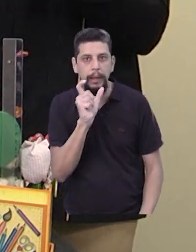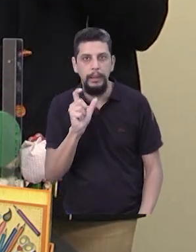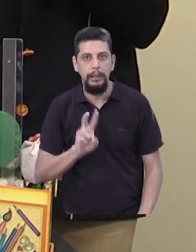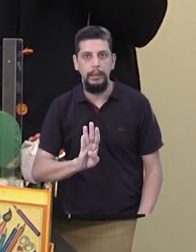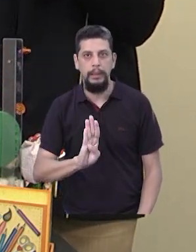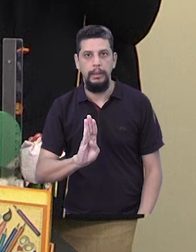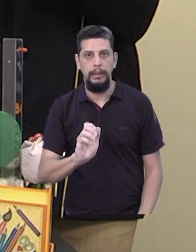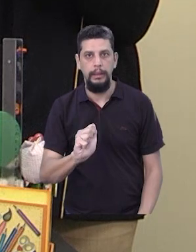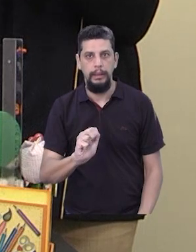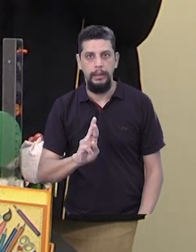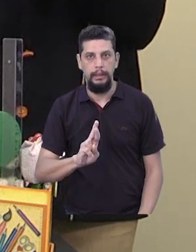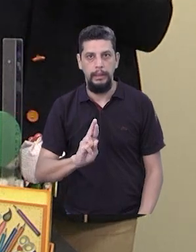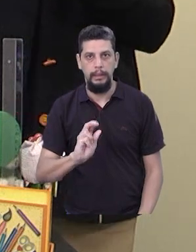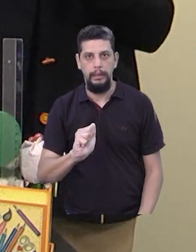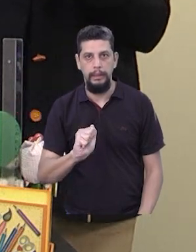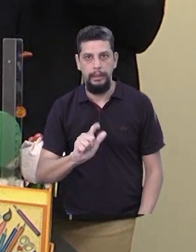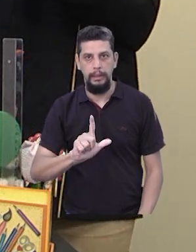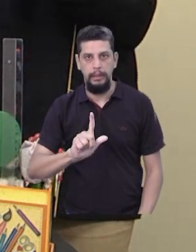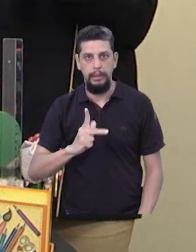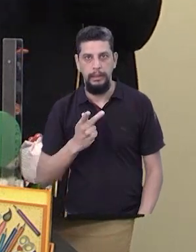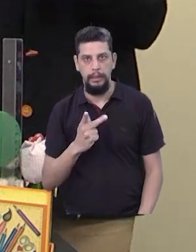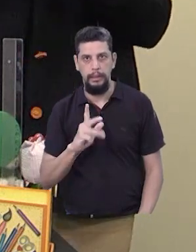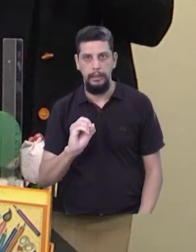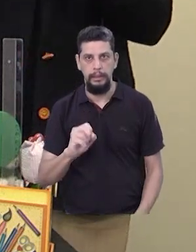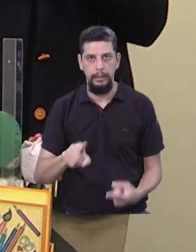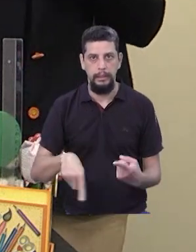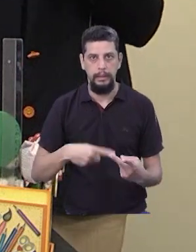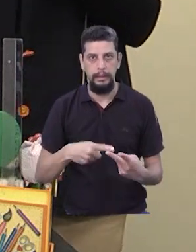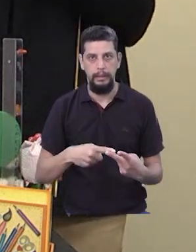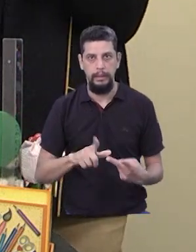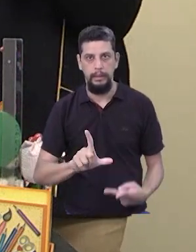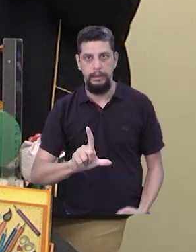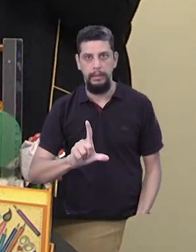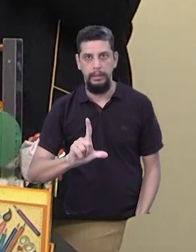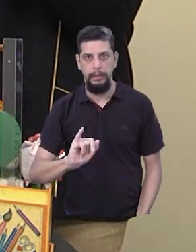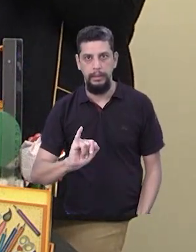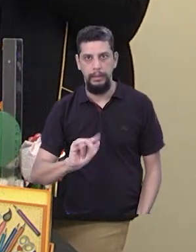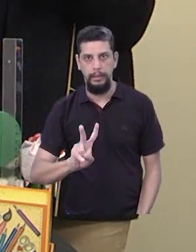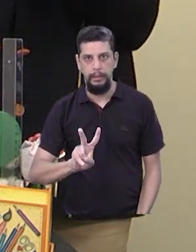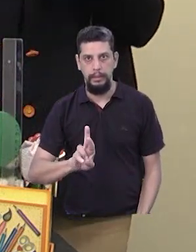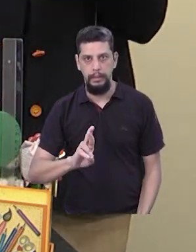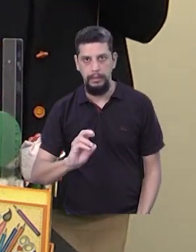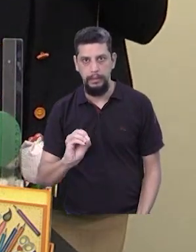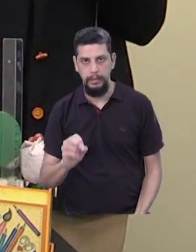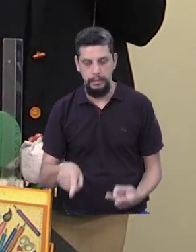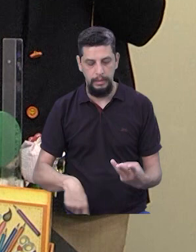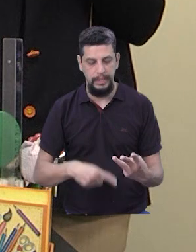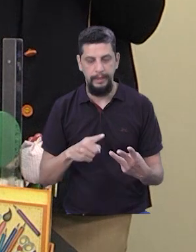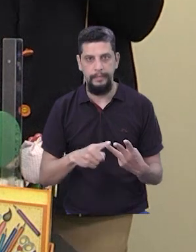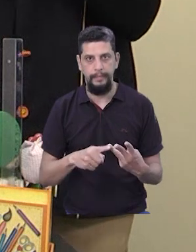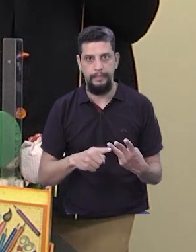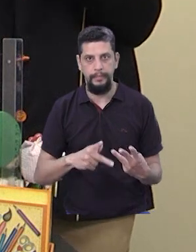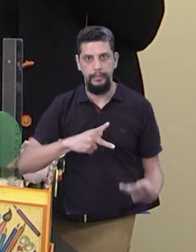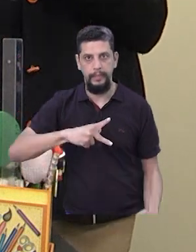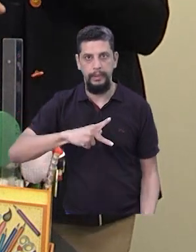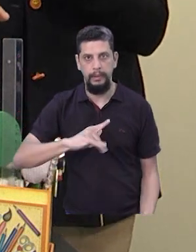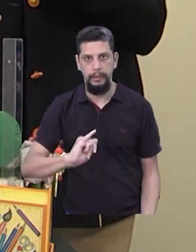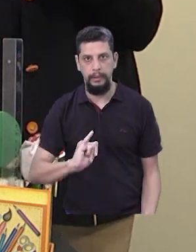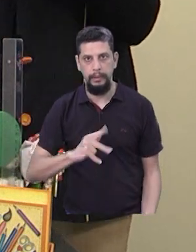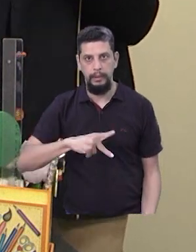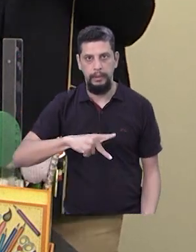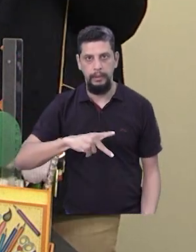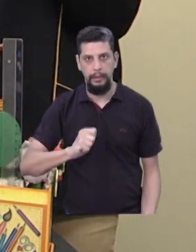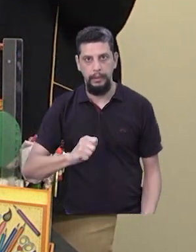Ah, baralho, né, que a gente tirou. Daí o livro. Livro. Nós tiramos a